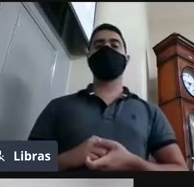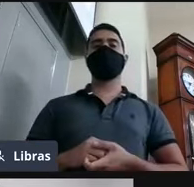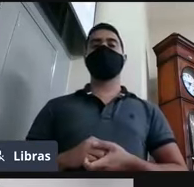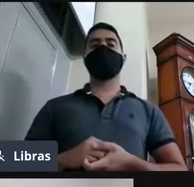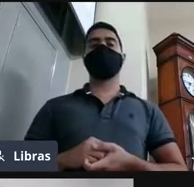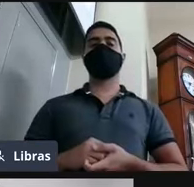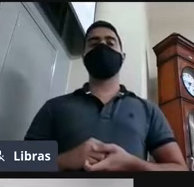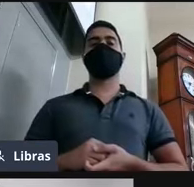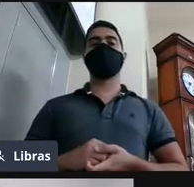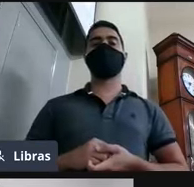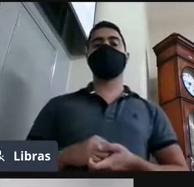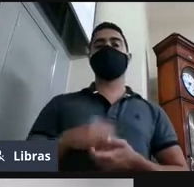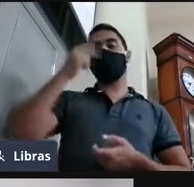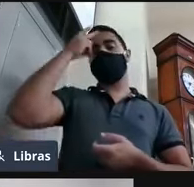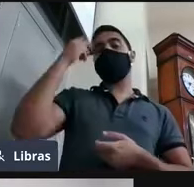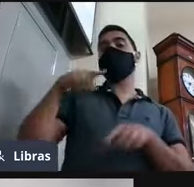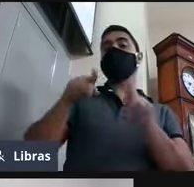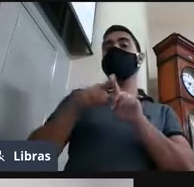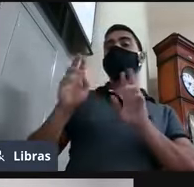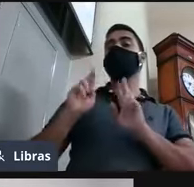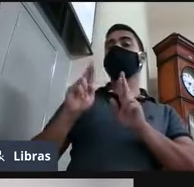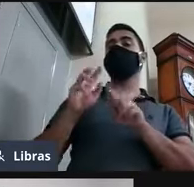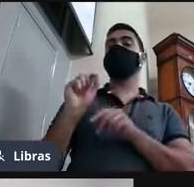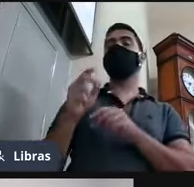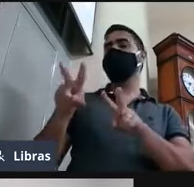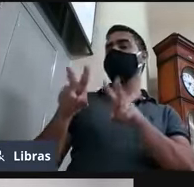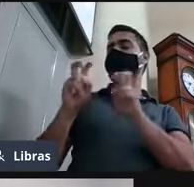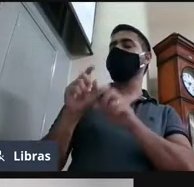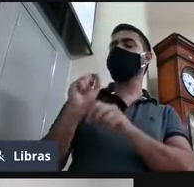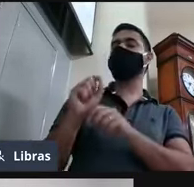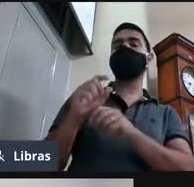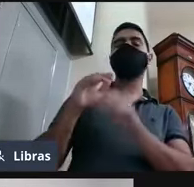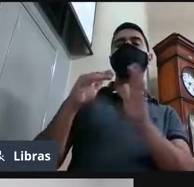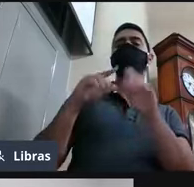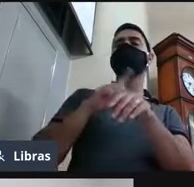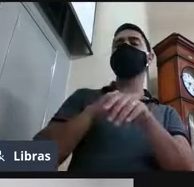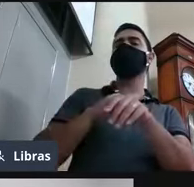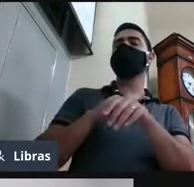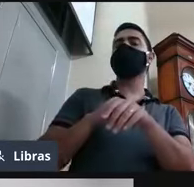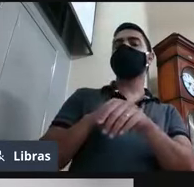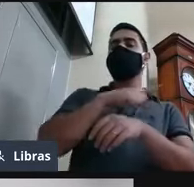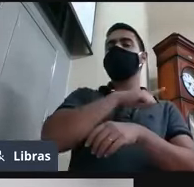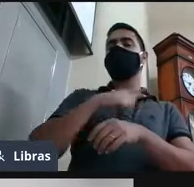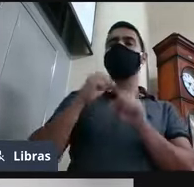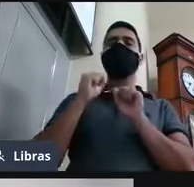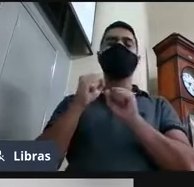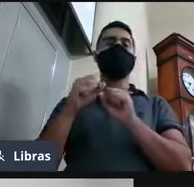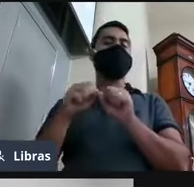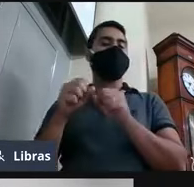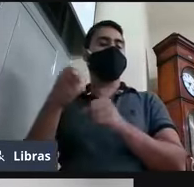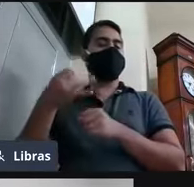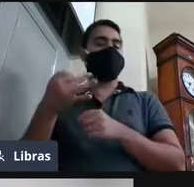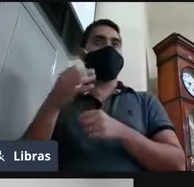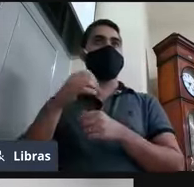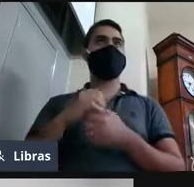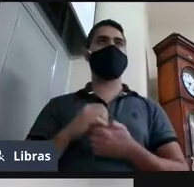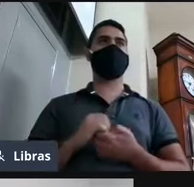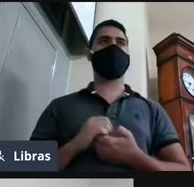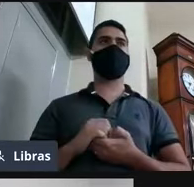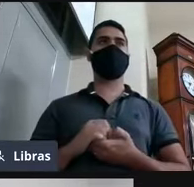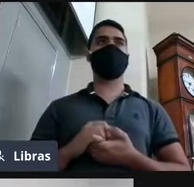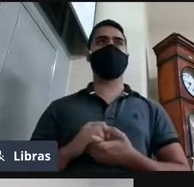órgão gestor dos recursos do fundo, observando ainda o prazo estabelecido para que os entes governamentais procedam à confirmação. Para providenciar